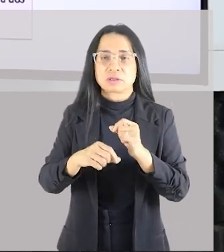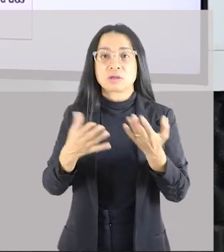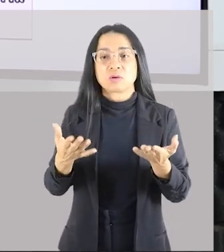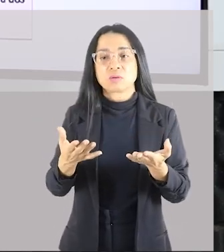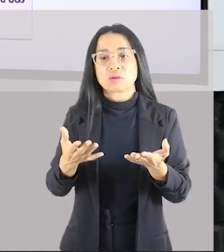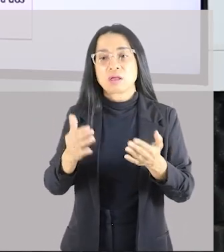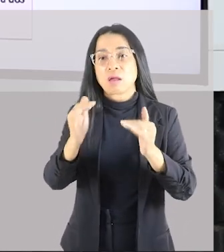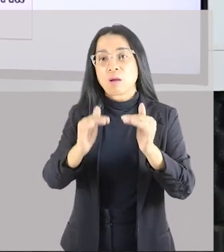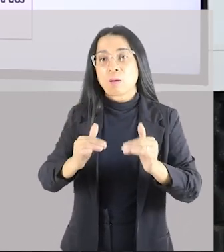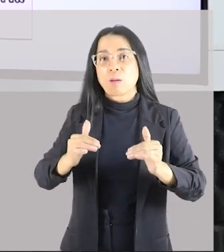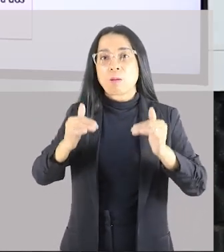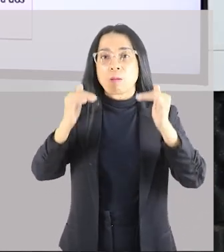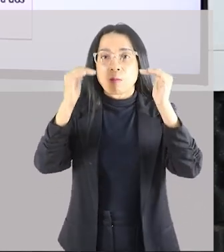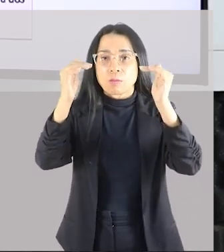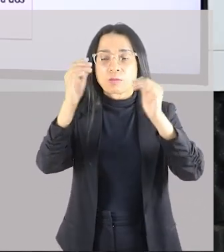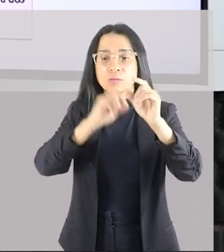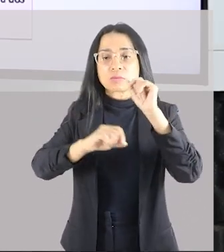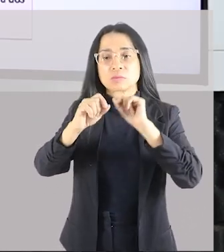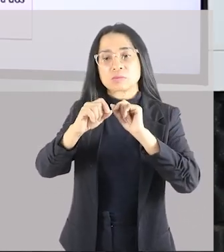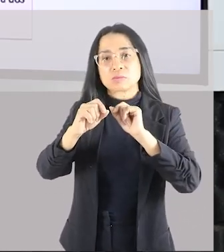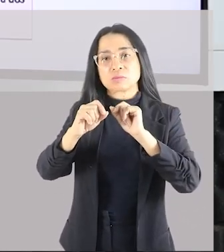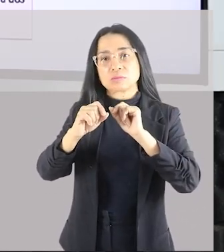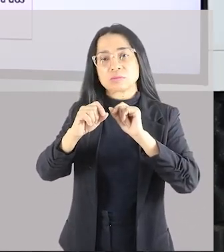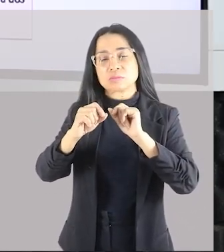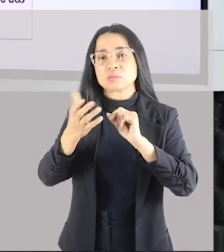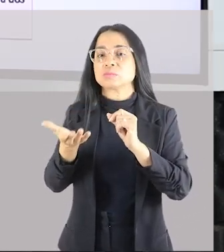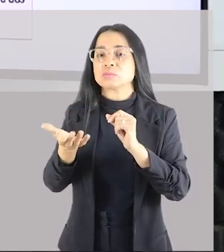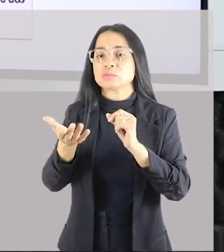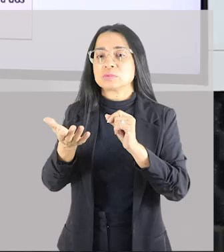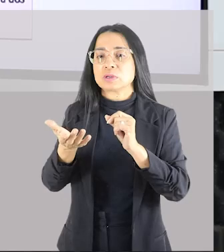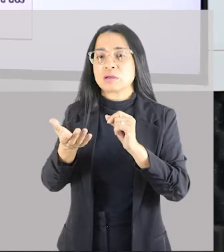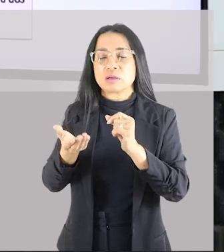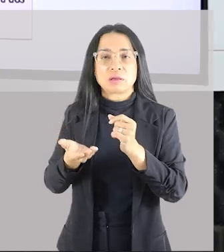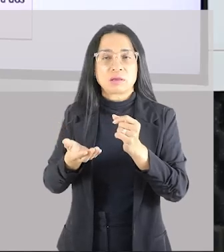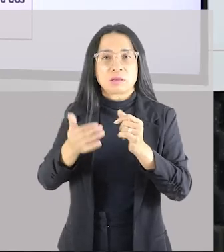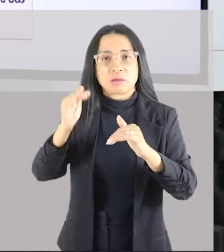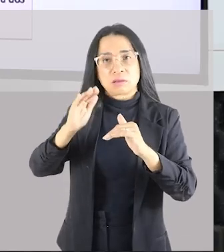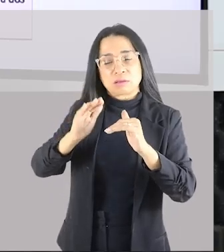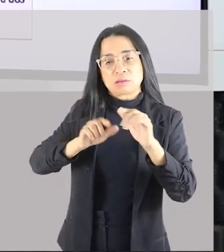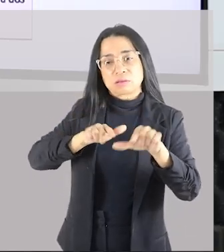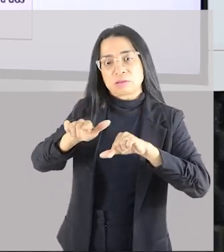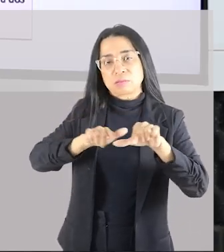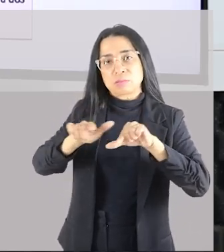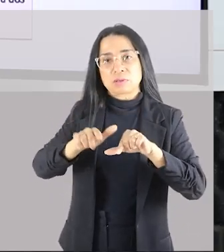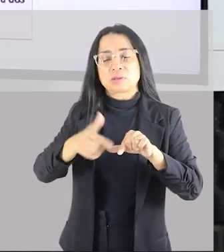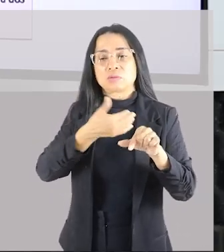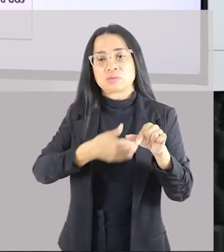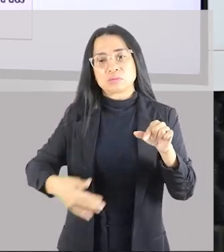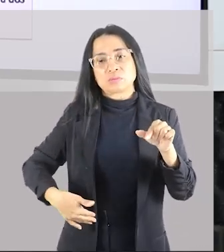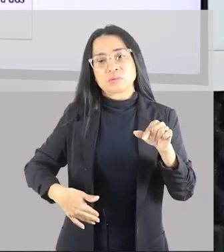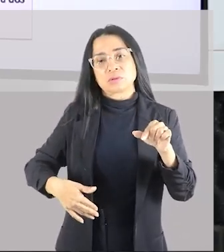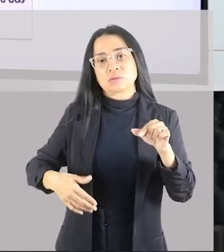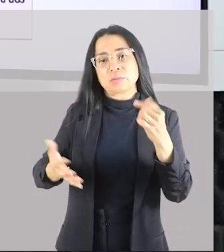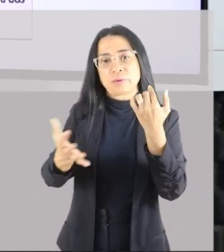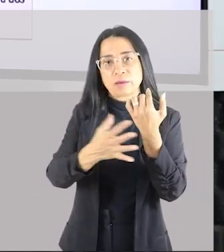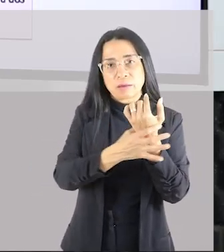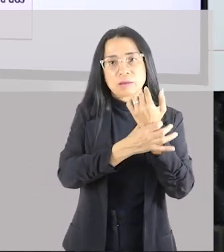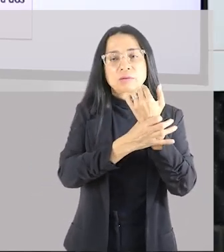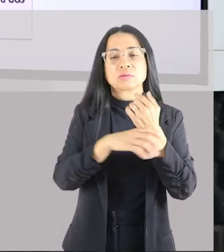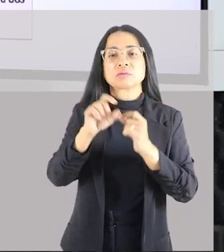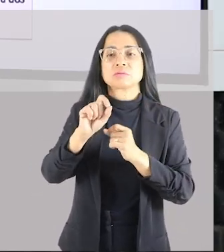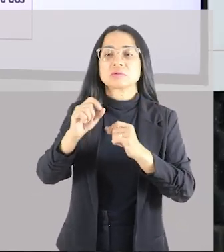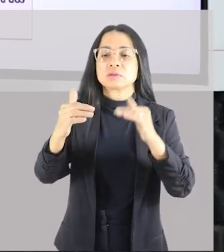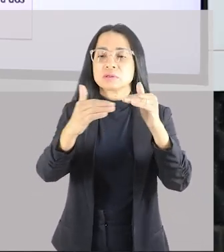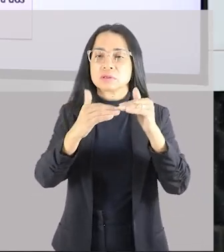prevalência e soberania dos altos funcionários do governo, garantindo que essa igualdade aconteça. Hoje no